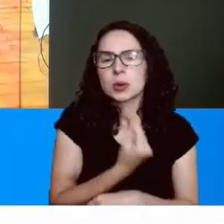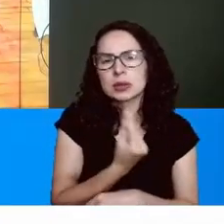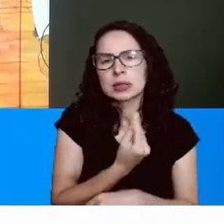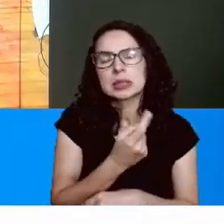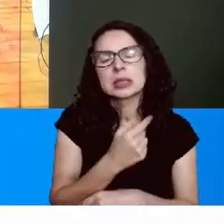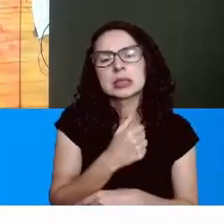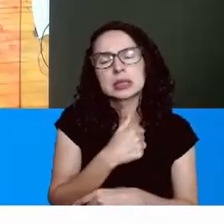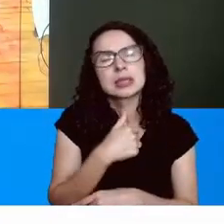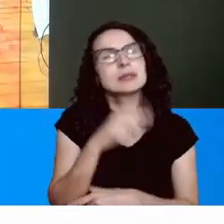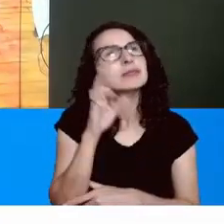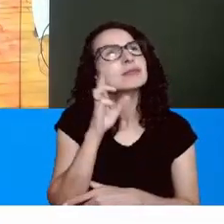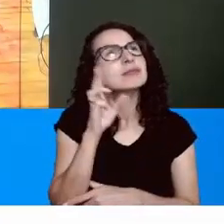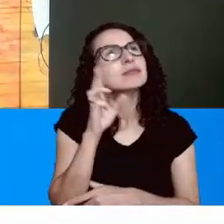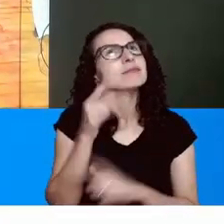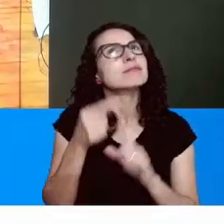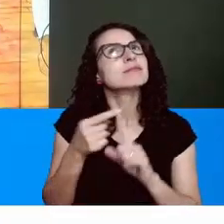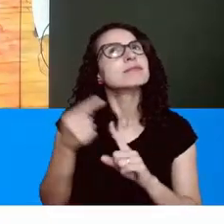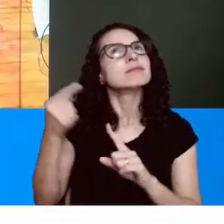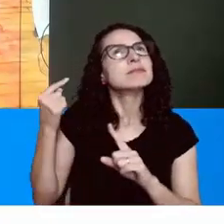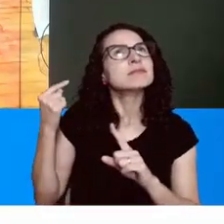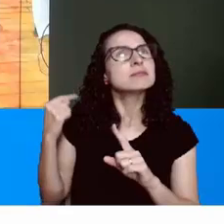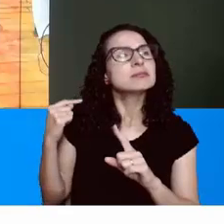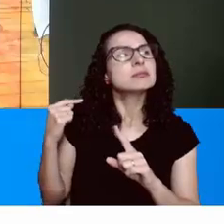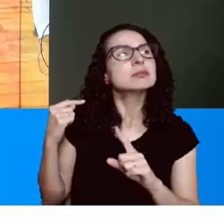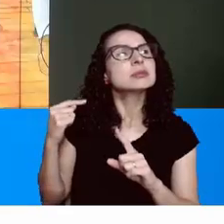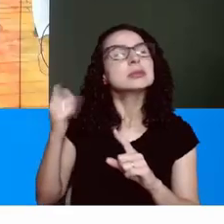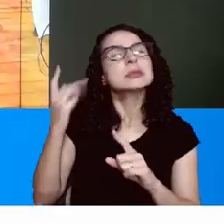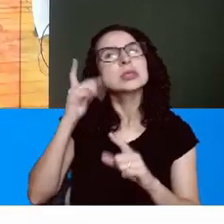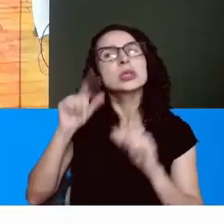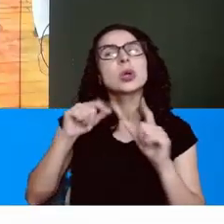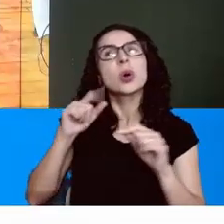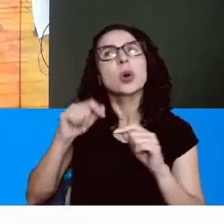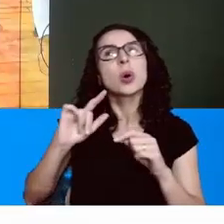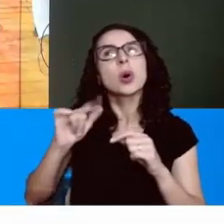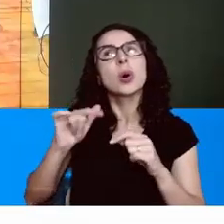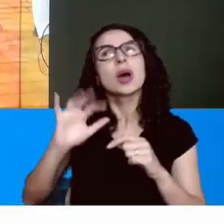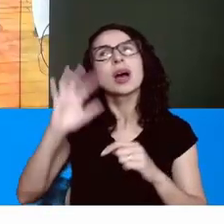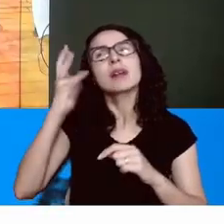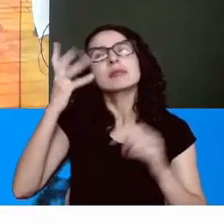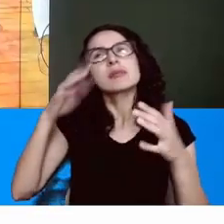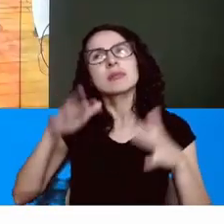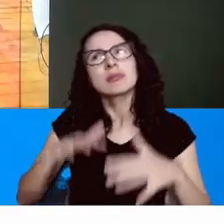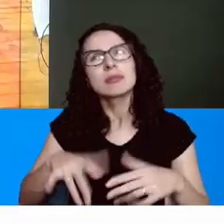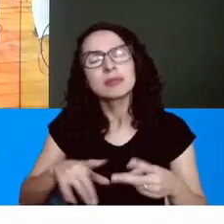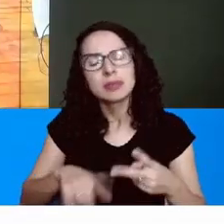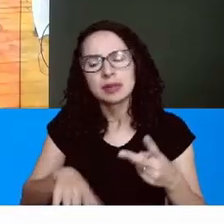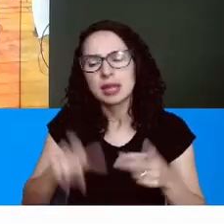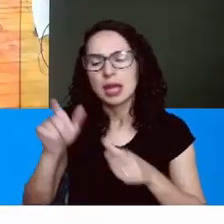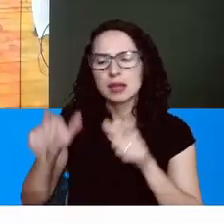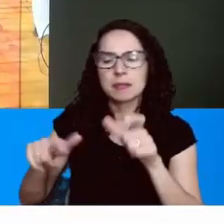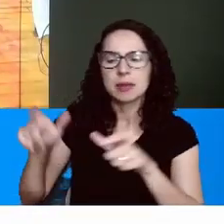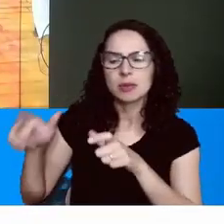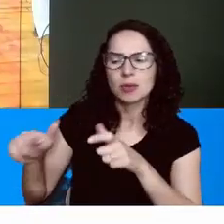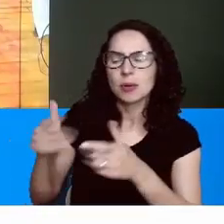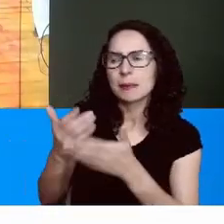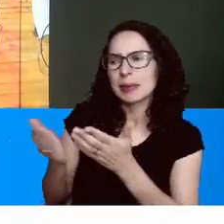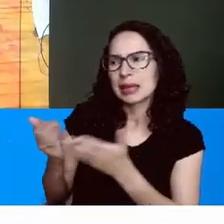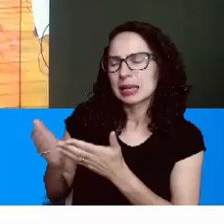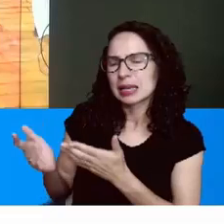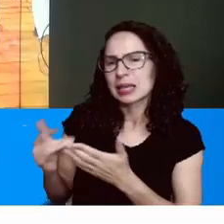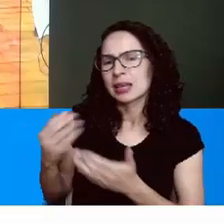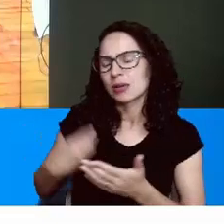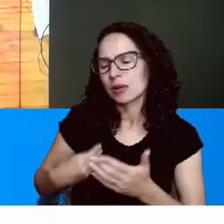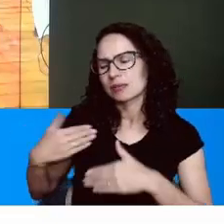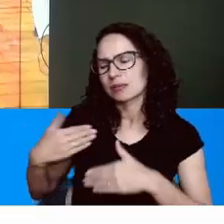passado, as escolhas que o levaram à ruína, as pessoas que ele perdeu ao longo do caminho, e